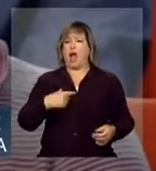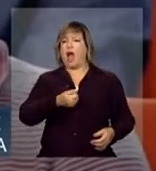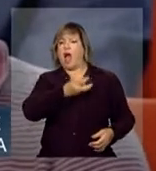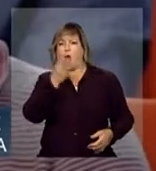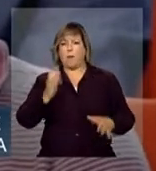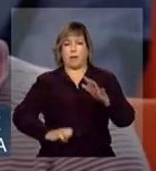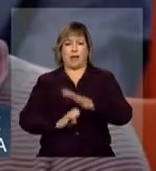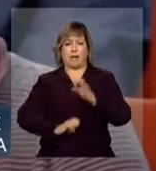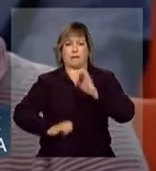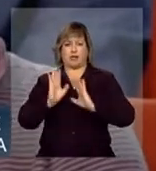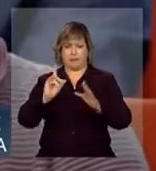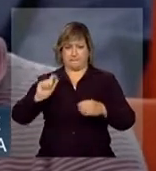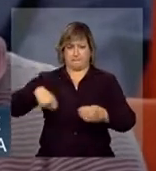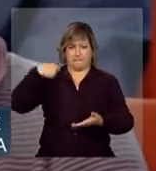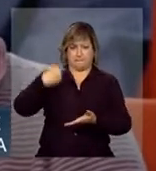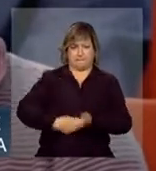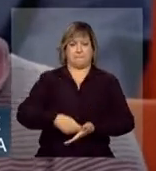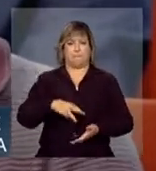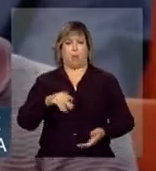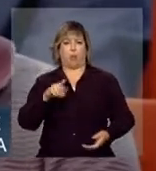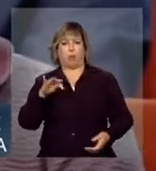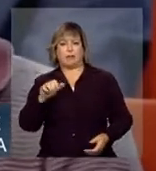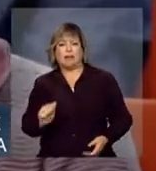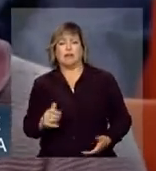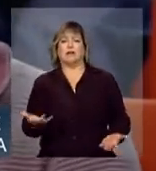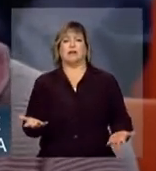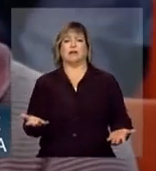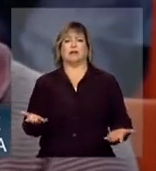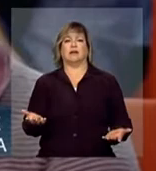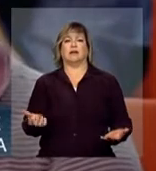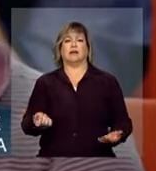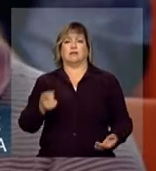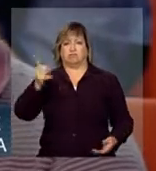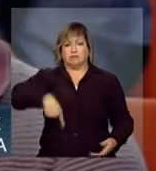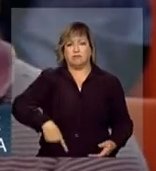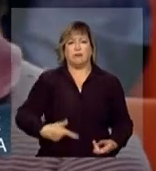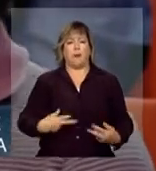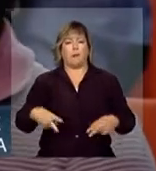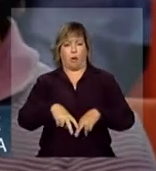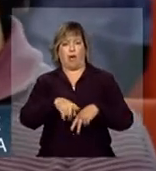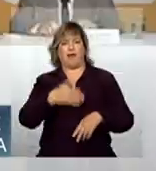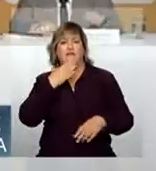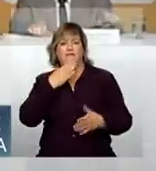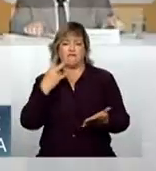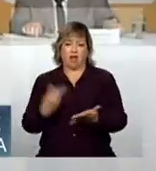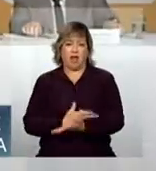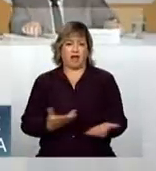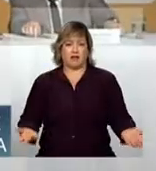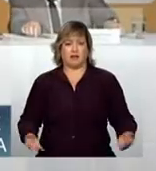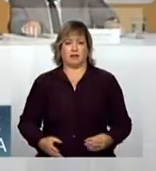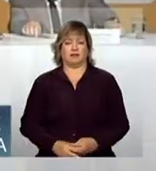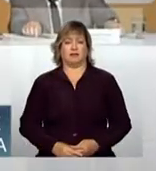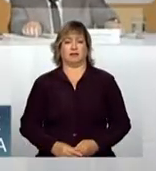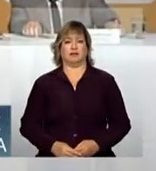multada, alguma sanção foi aplicada por causa dessas falhas?